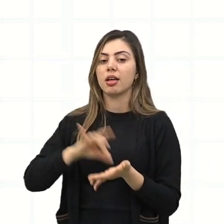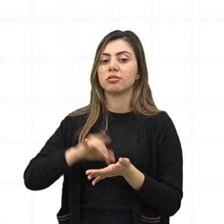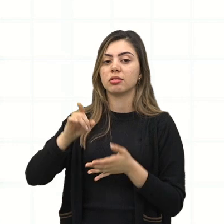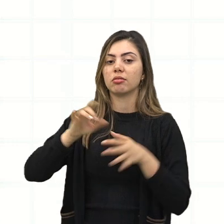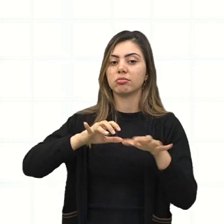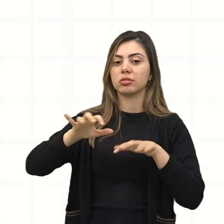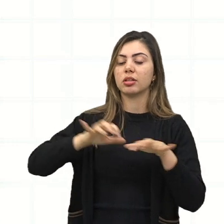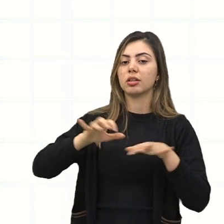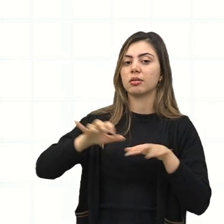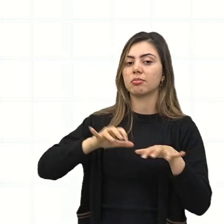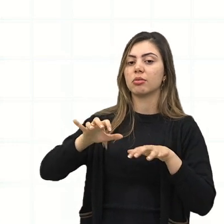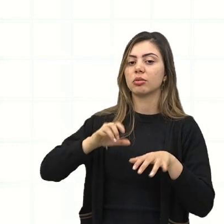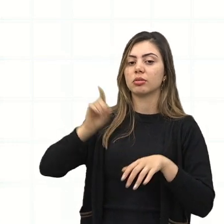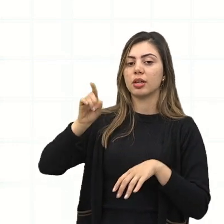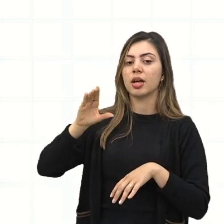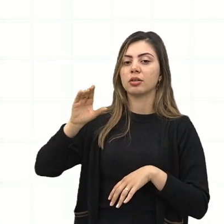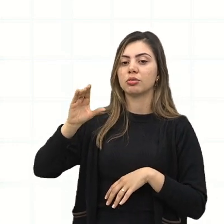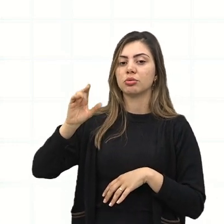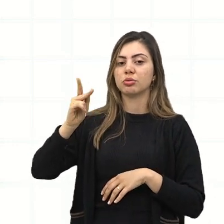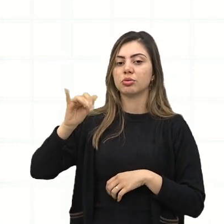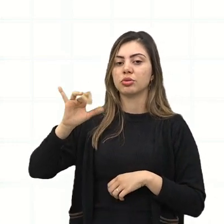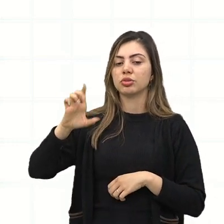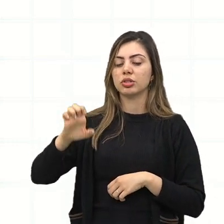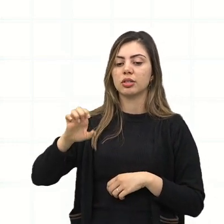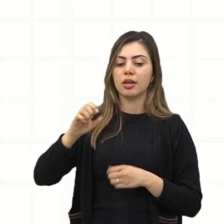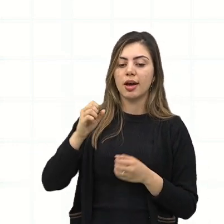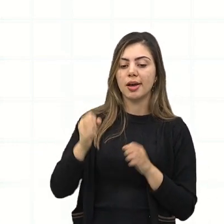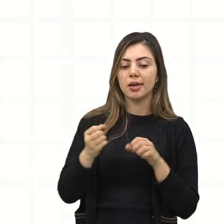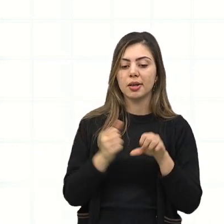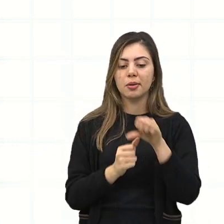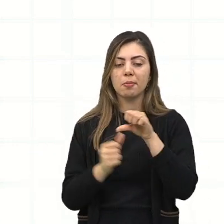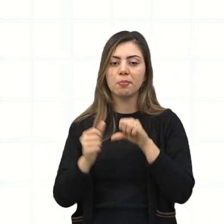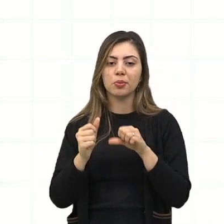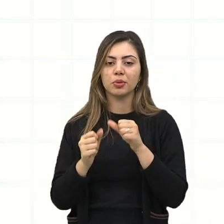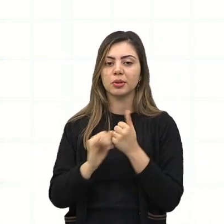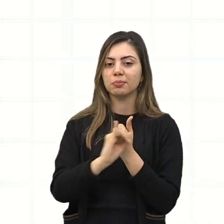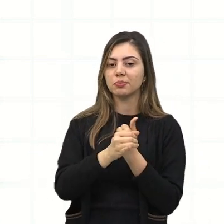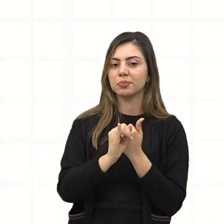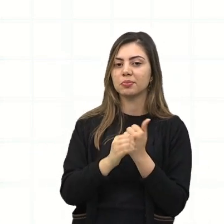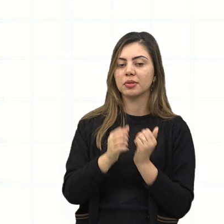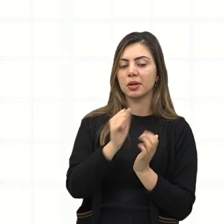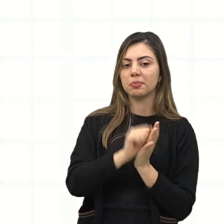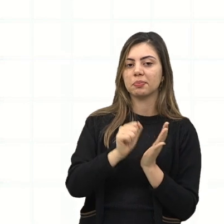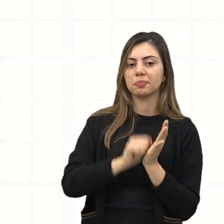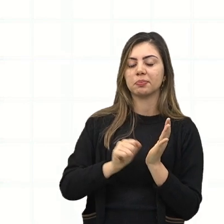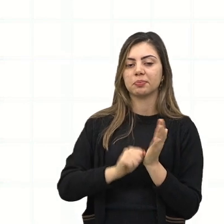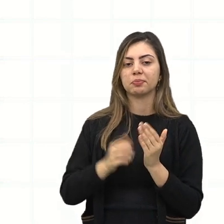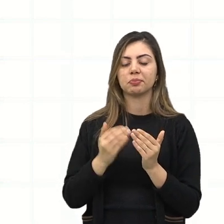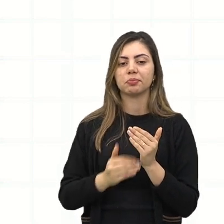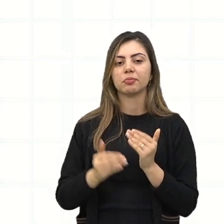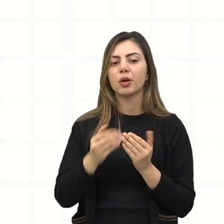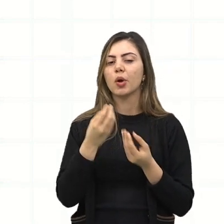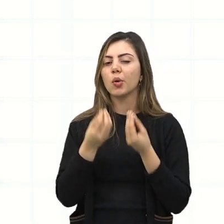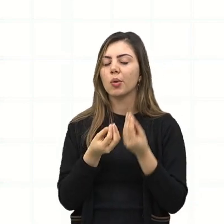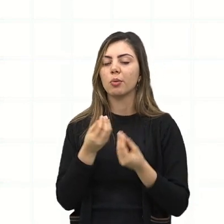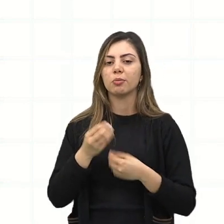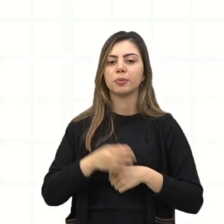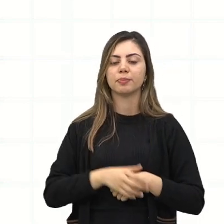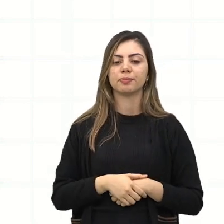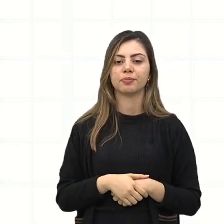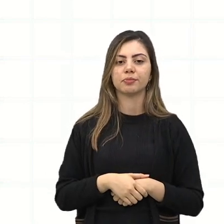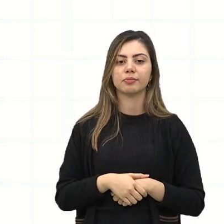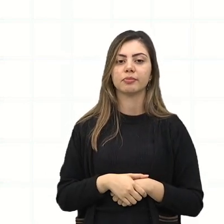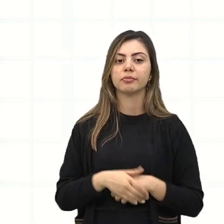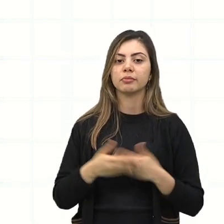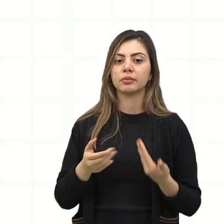o terremoto no Chile e transforma isso numa crônica. Bora ver como é que funciona. A partir dessa crônica real,